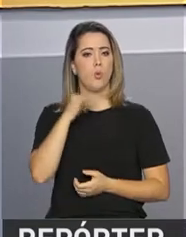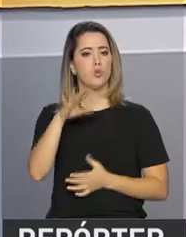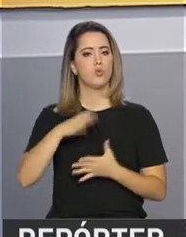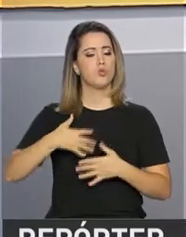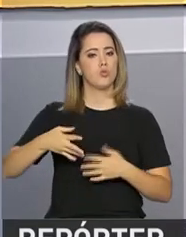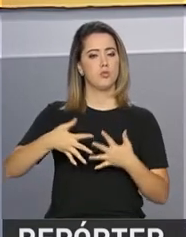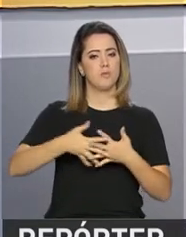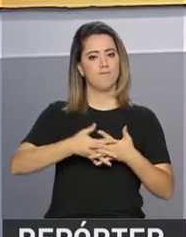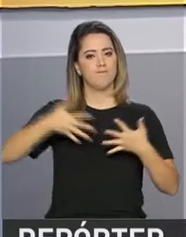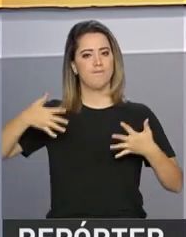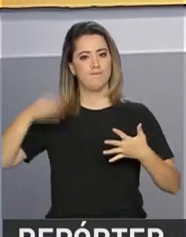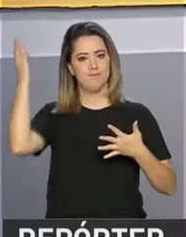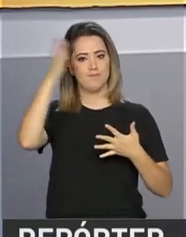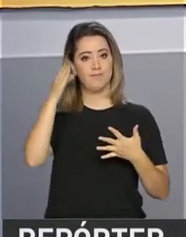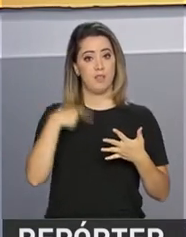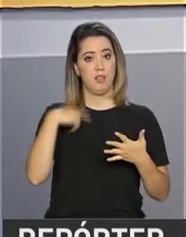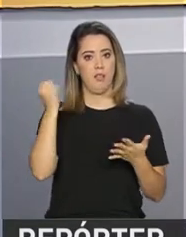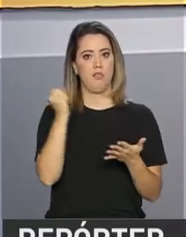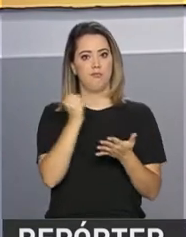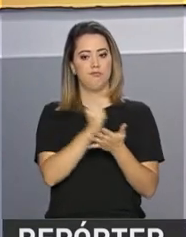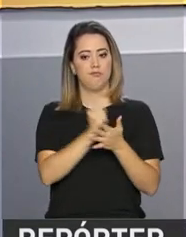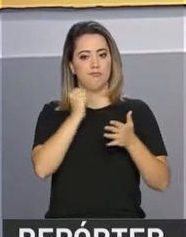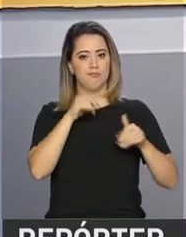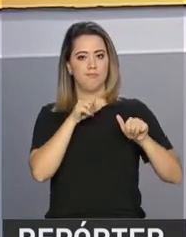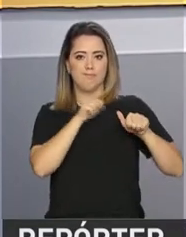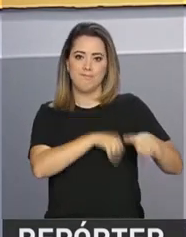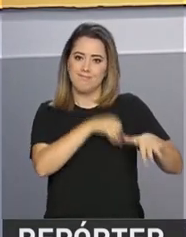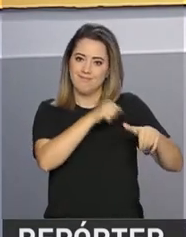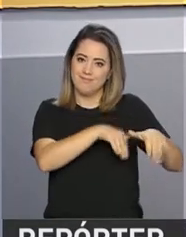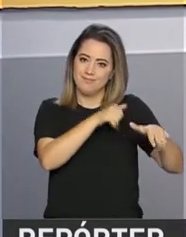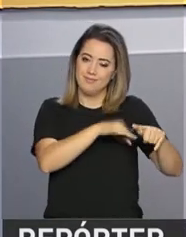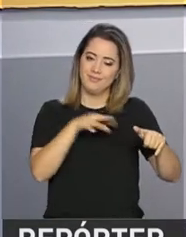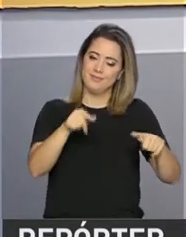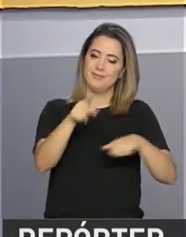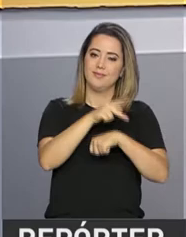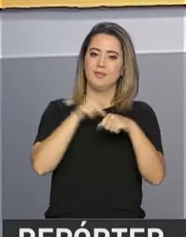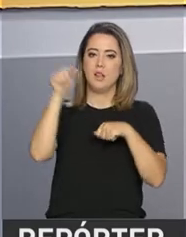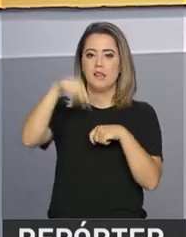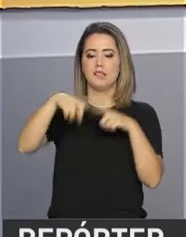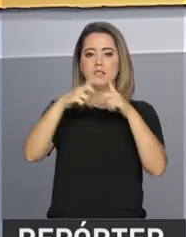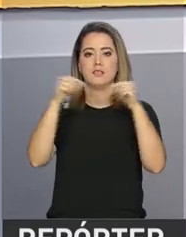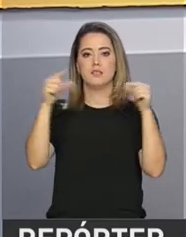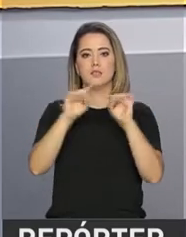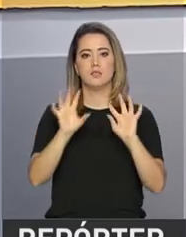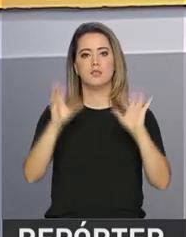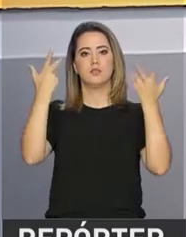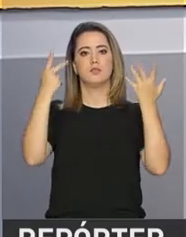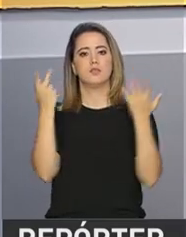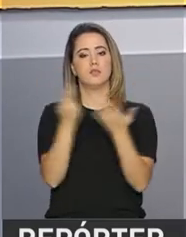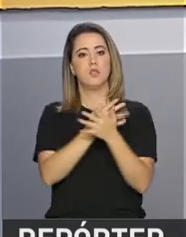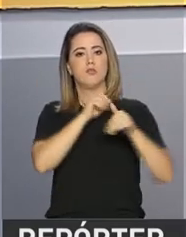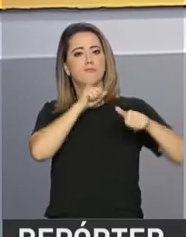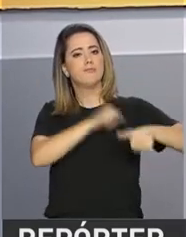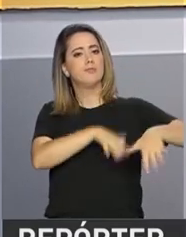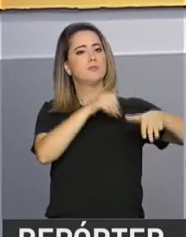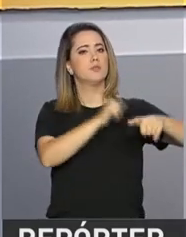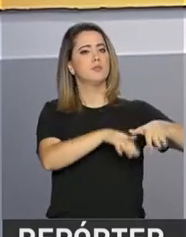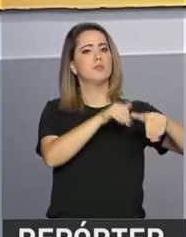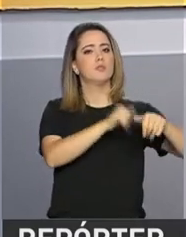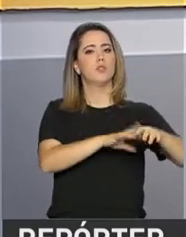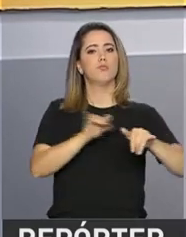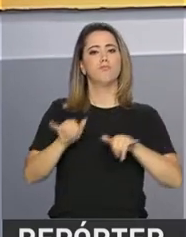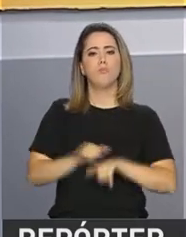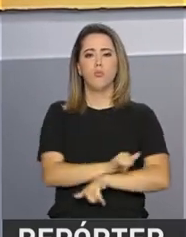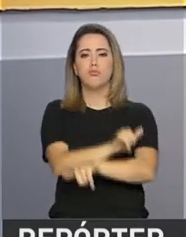do brasil foi marcada por desfiles em todas as partes do país aqui na capital federal a comemoração contou com o desfile cívico com a